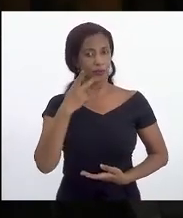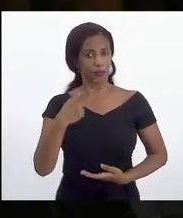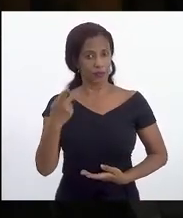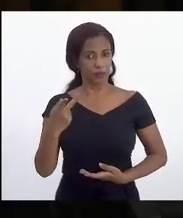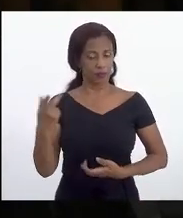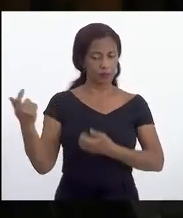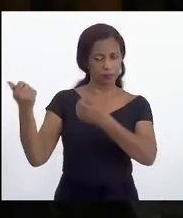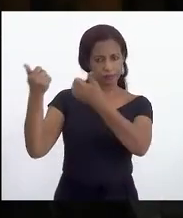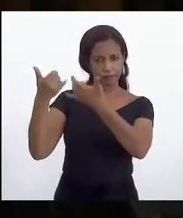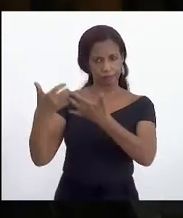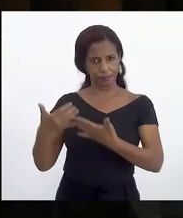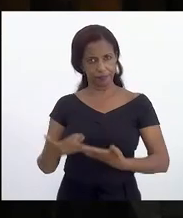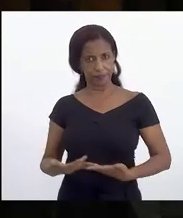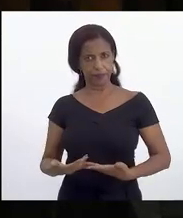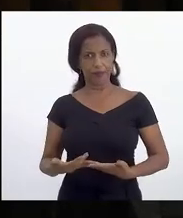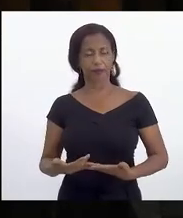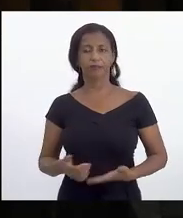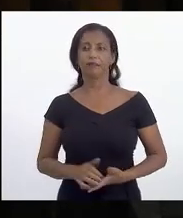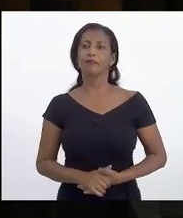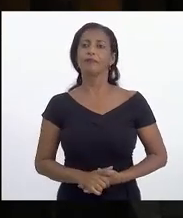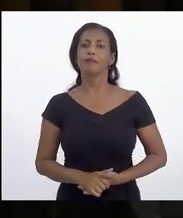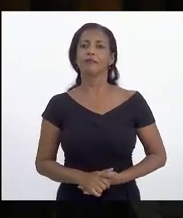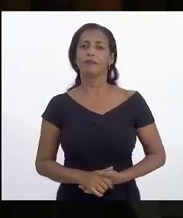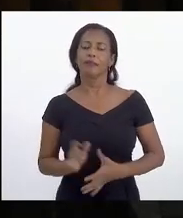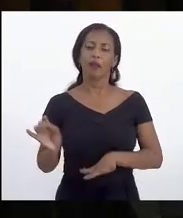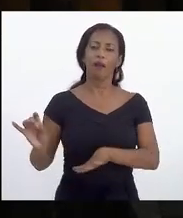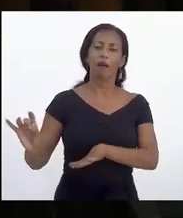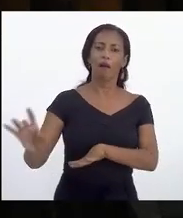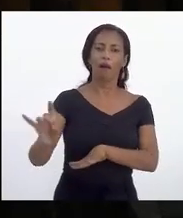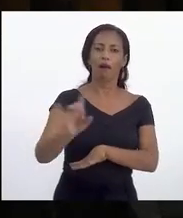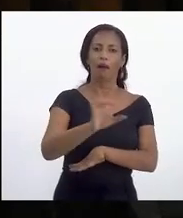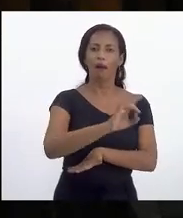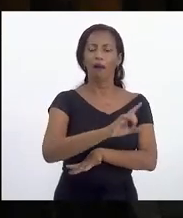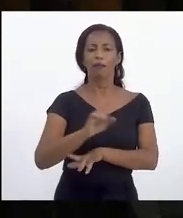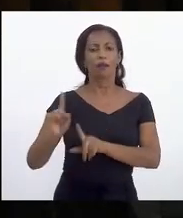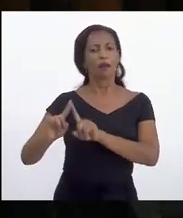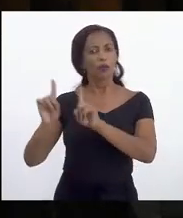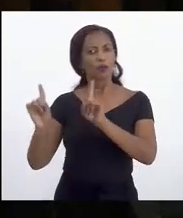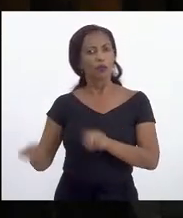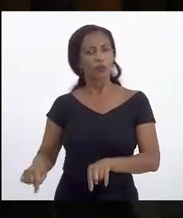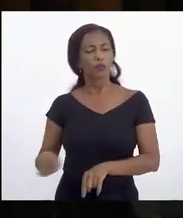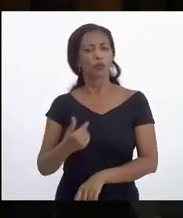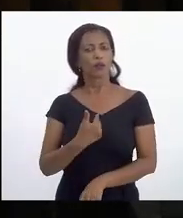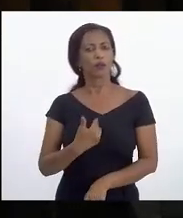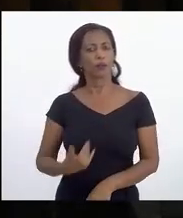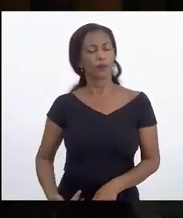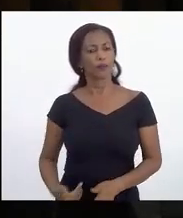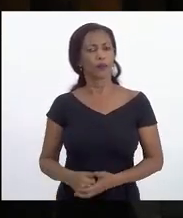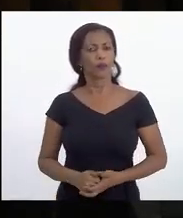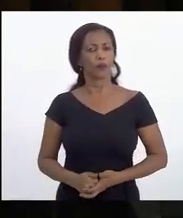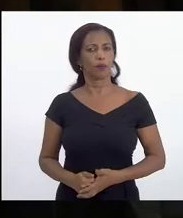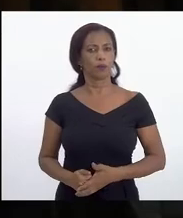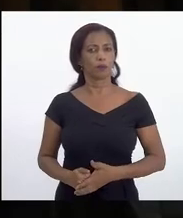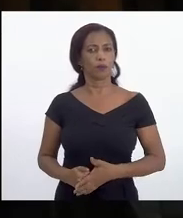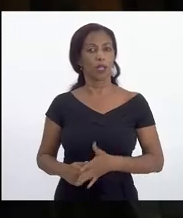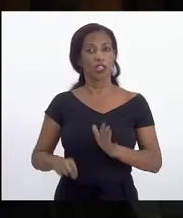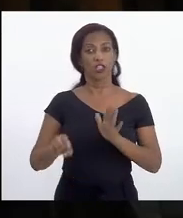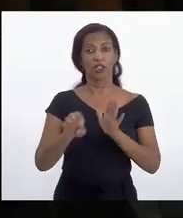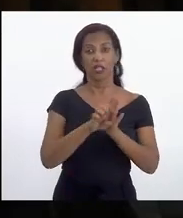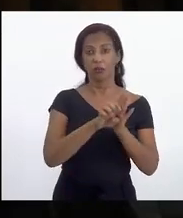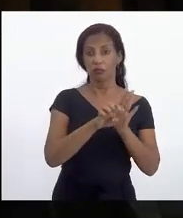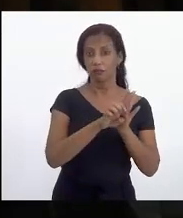isso para dizer que cabe ao funcionário público estatutário